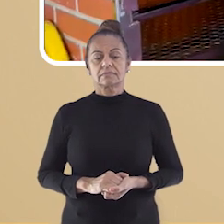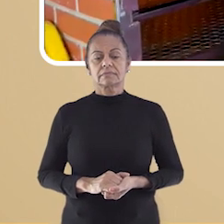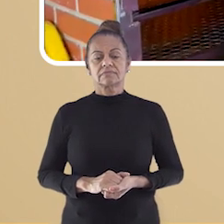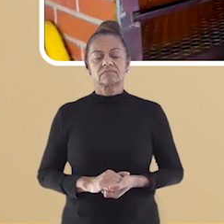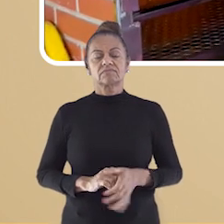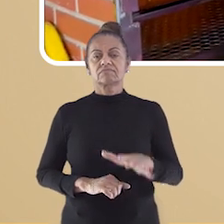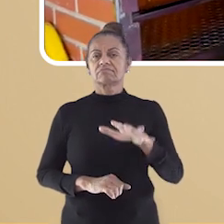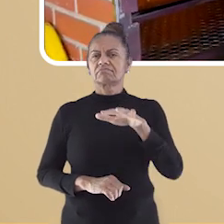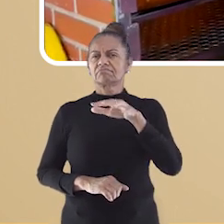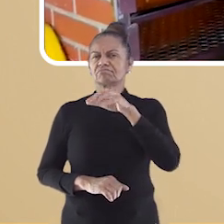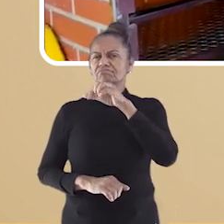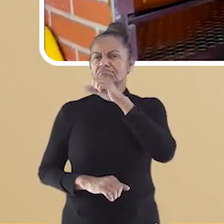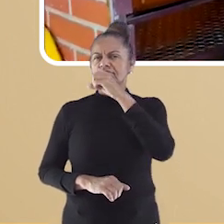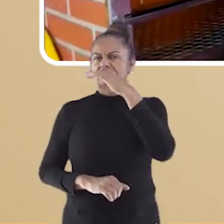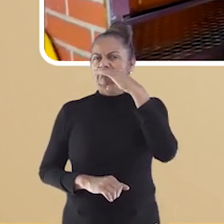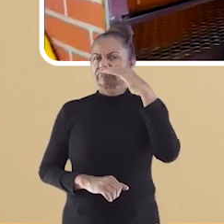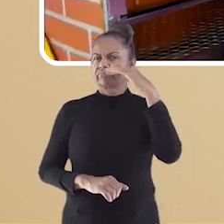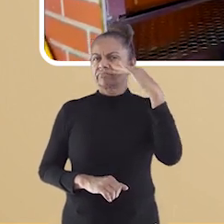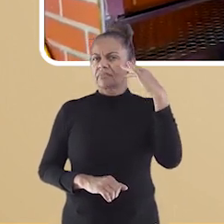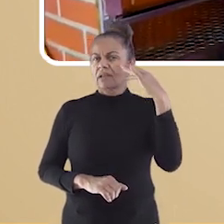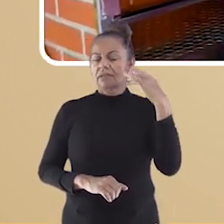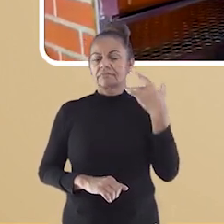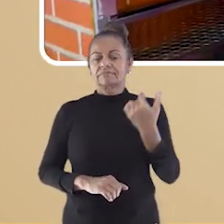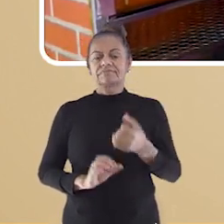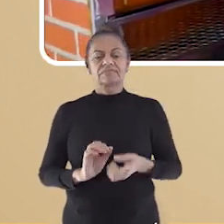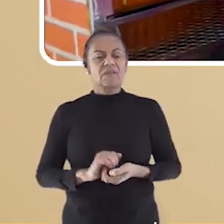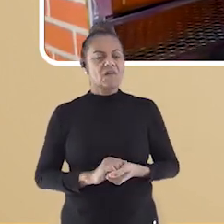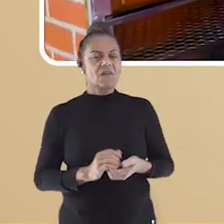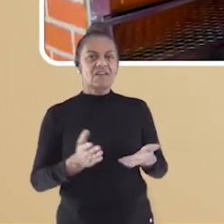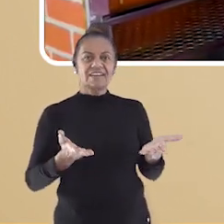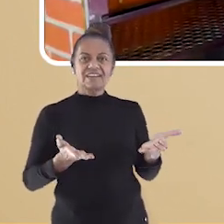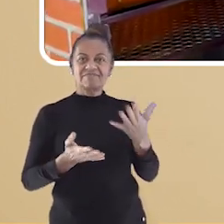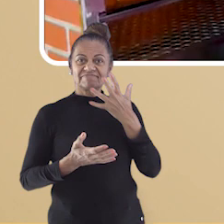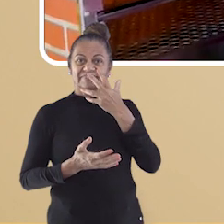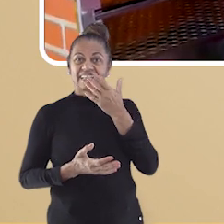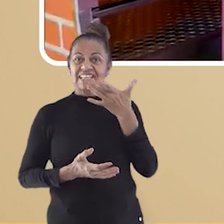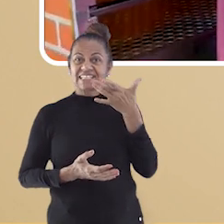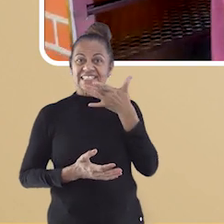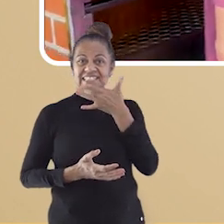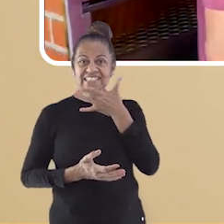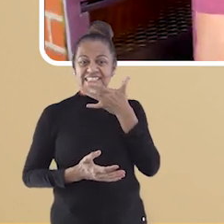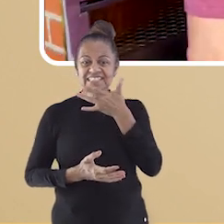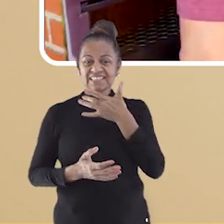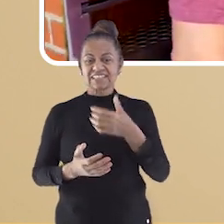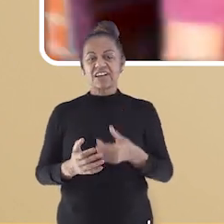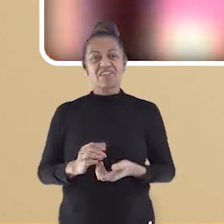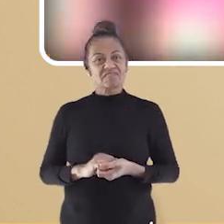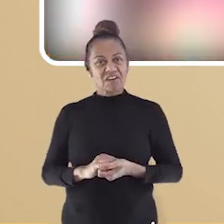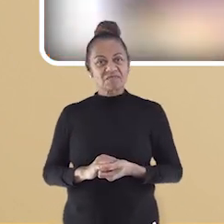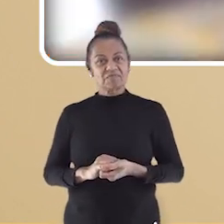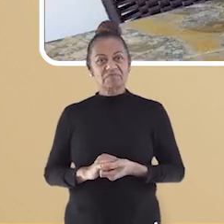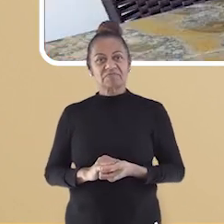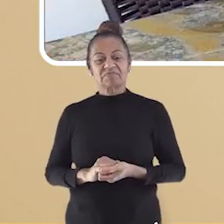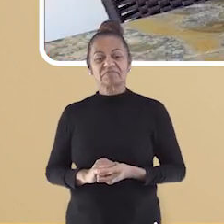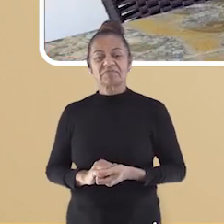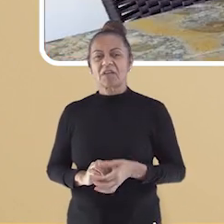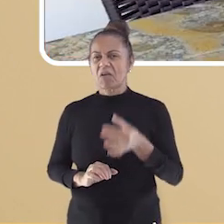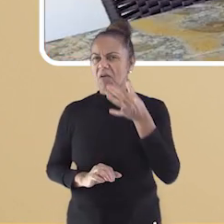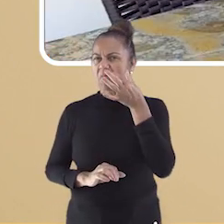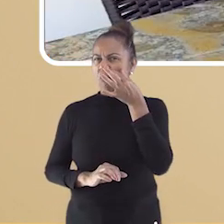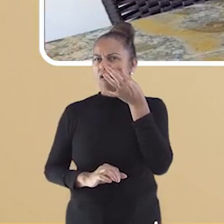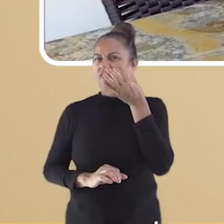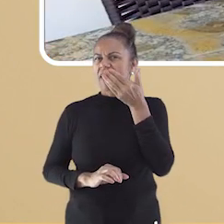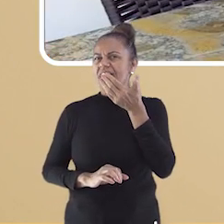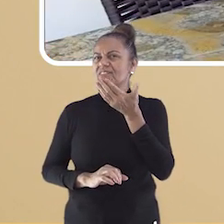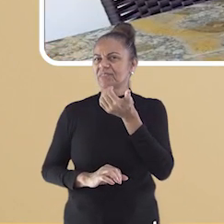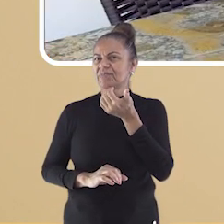Que cheirinho. Olha como ficou deliciosa a nossa brevidade. Ficou mesmo. Vamos lá então provar? Essa brevidade